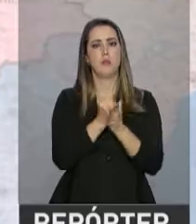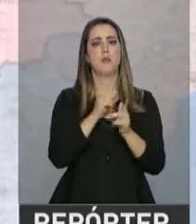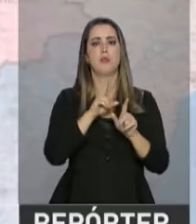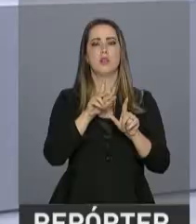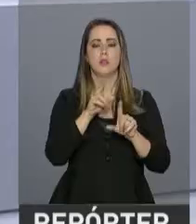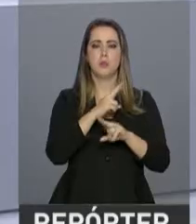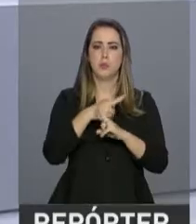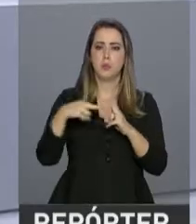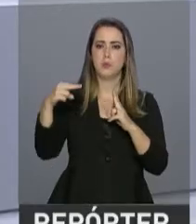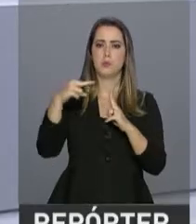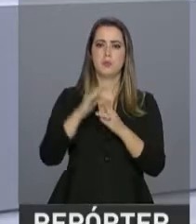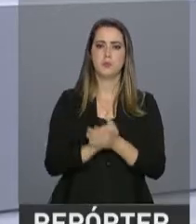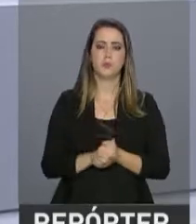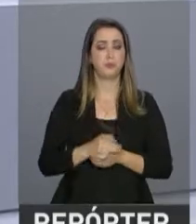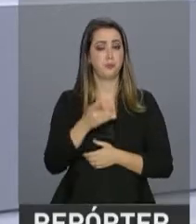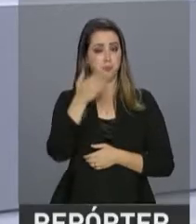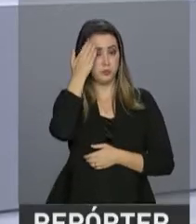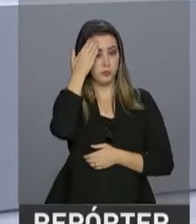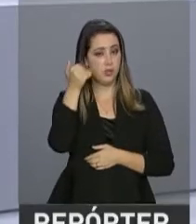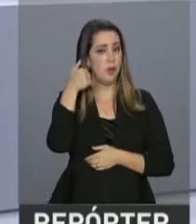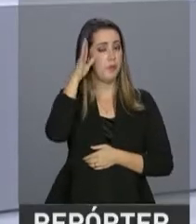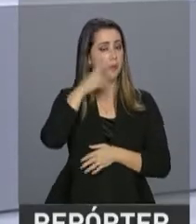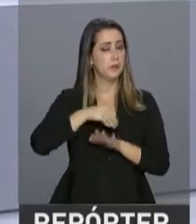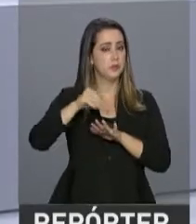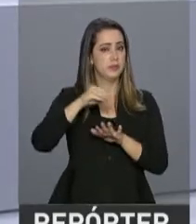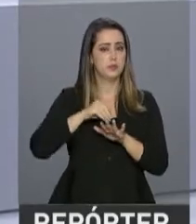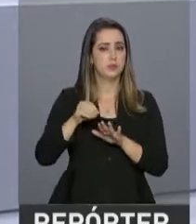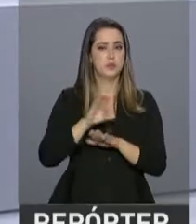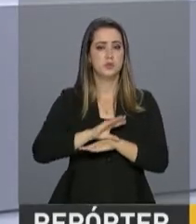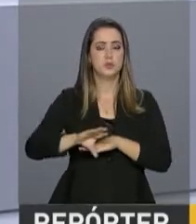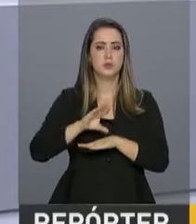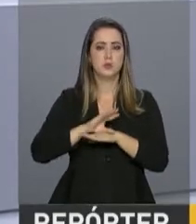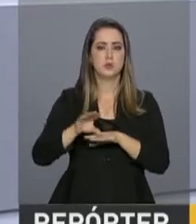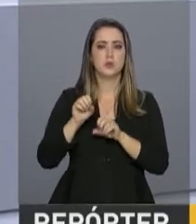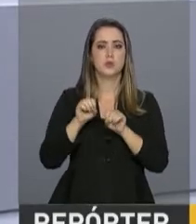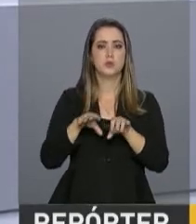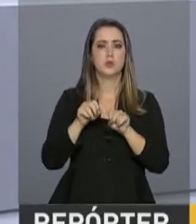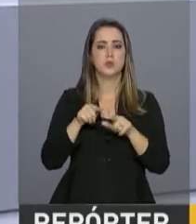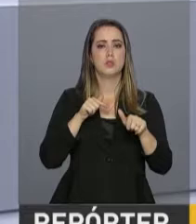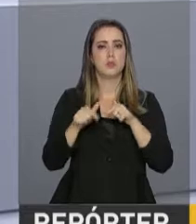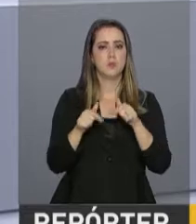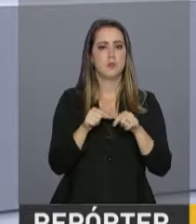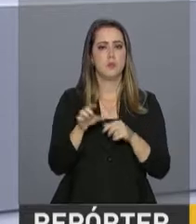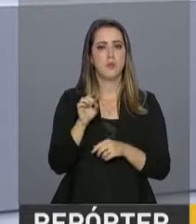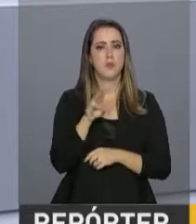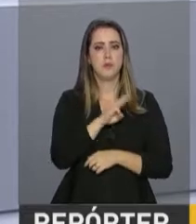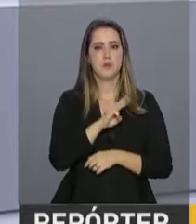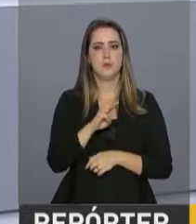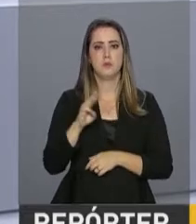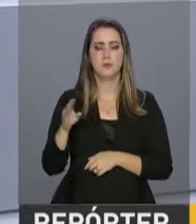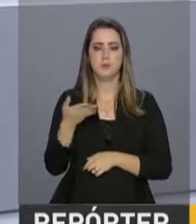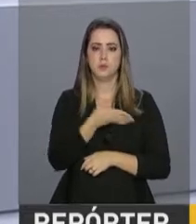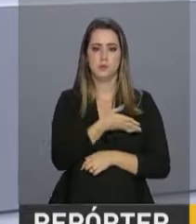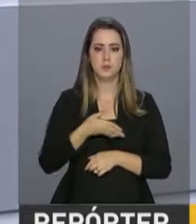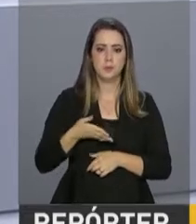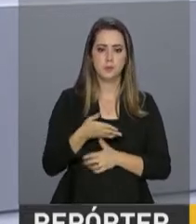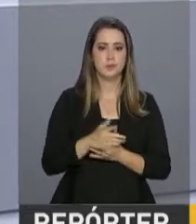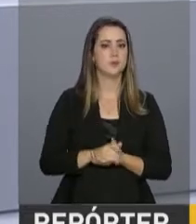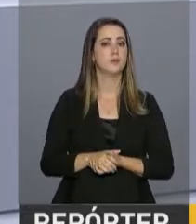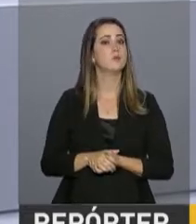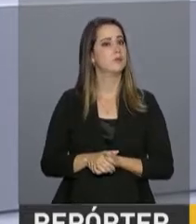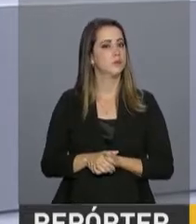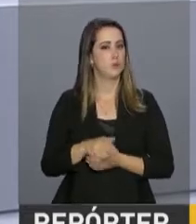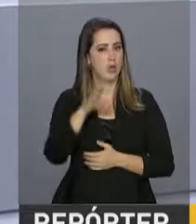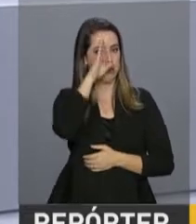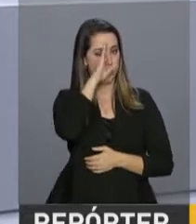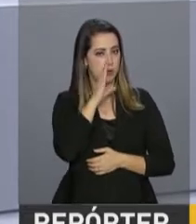usb e para mais informações sobre os cursos da escola do trabalhador basta acessar o site que aparecem na sua tela